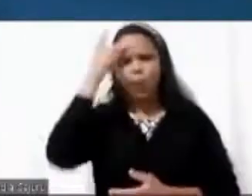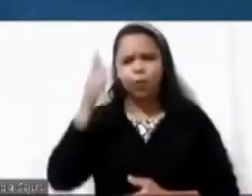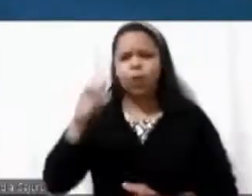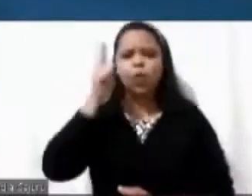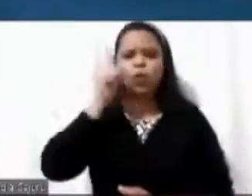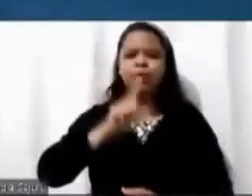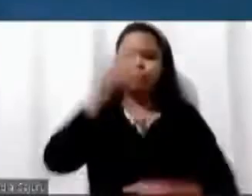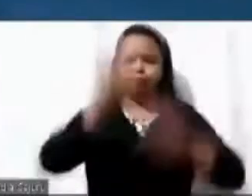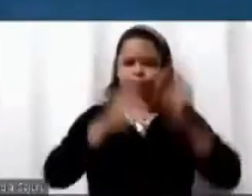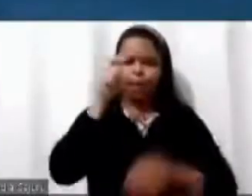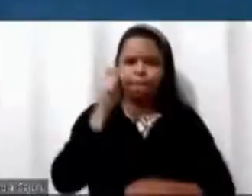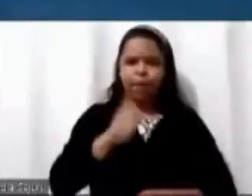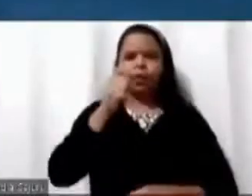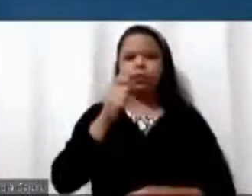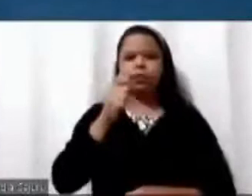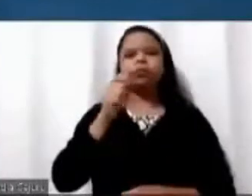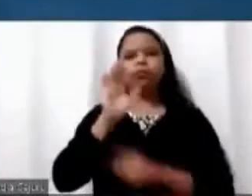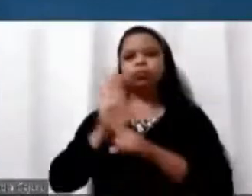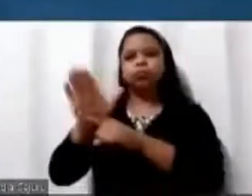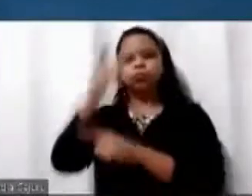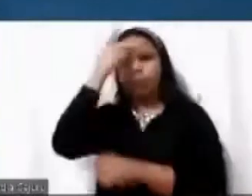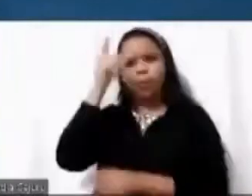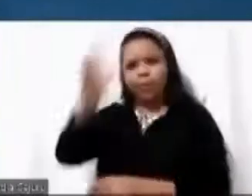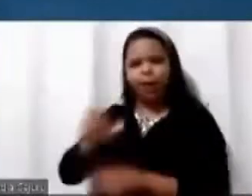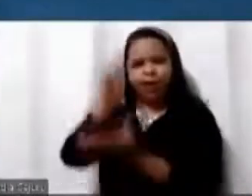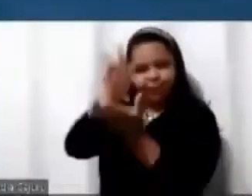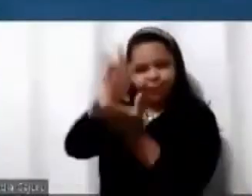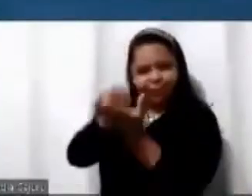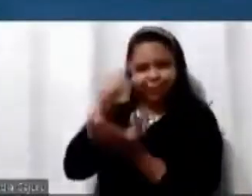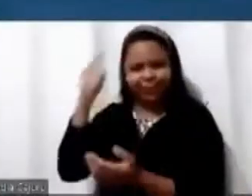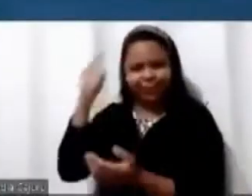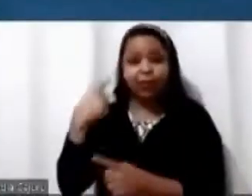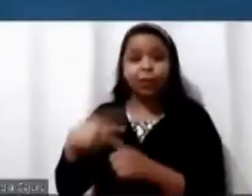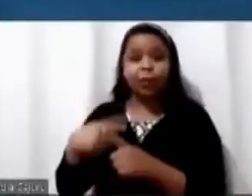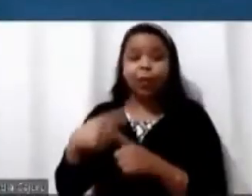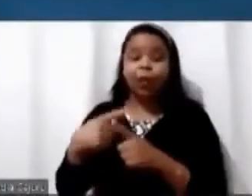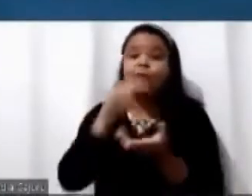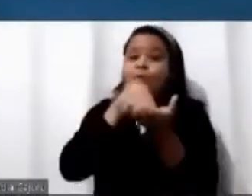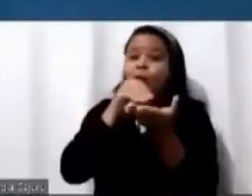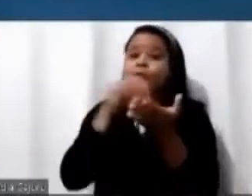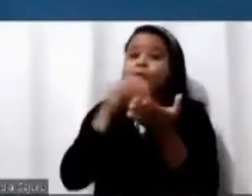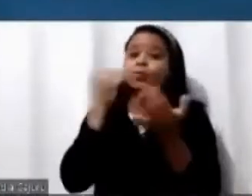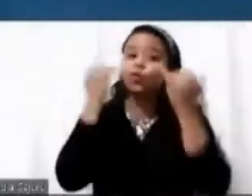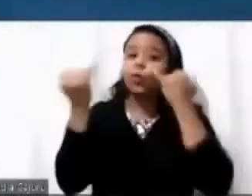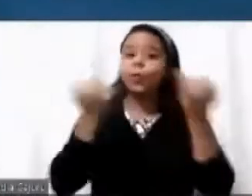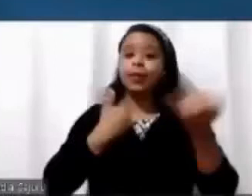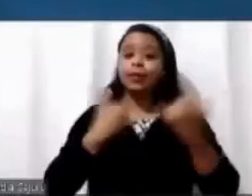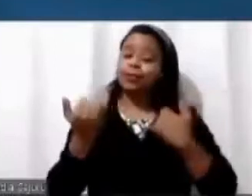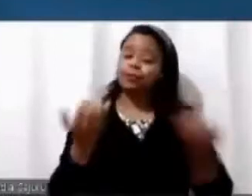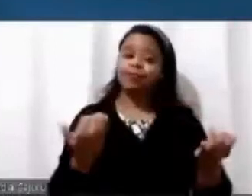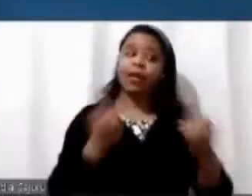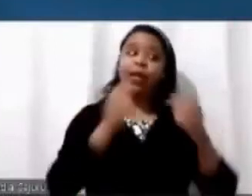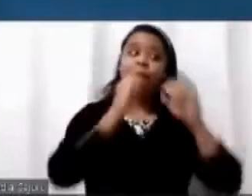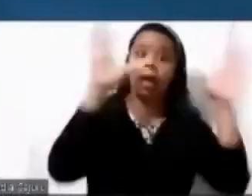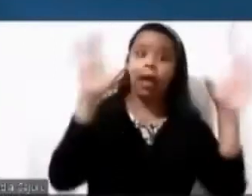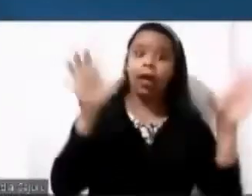como essa podem se tornar cada vez mais corriqueiras justamente por uma inflexibilização desnecessária. Então, o termo de